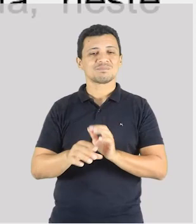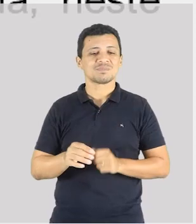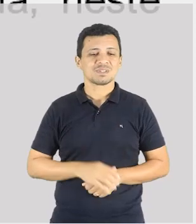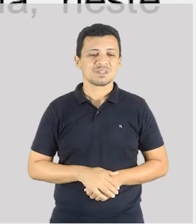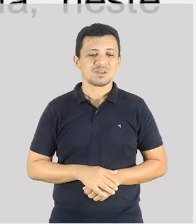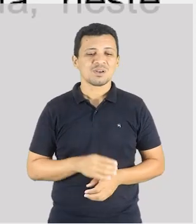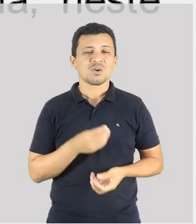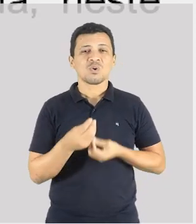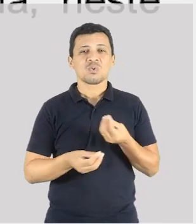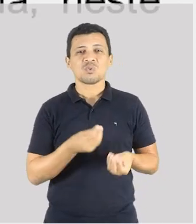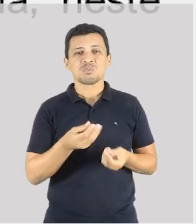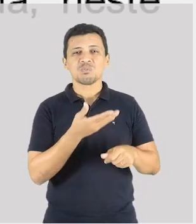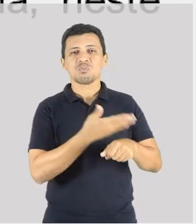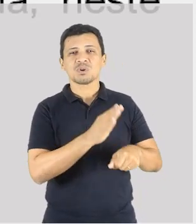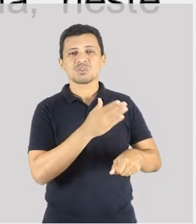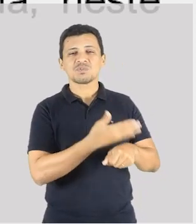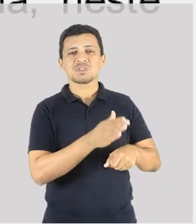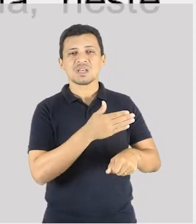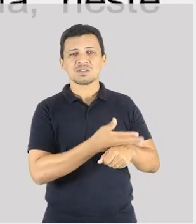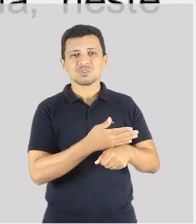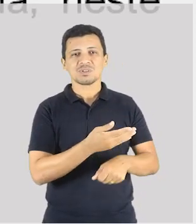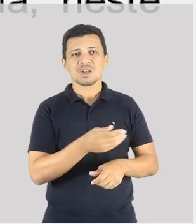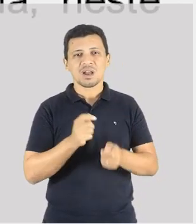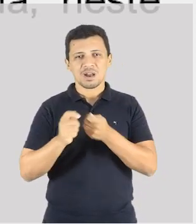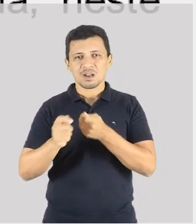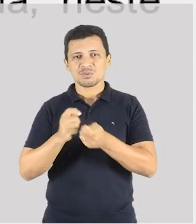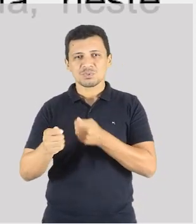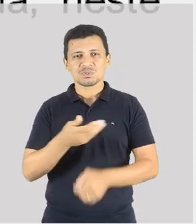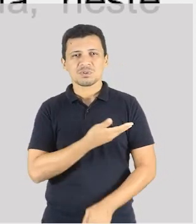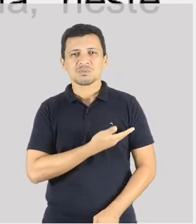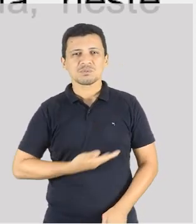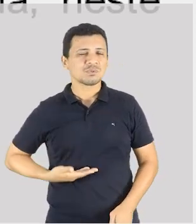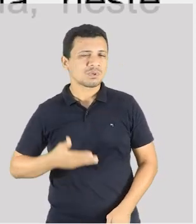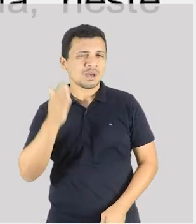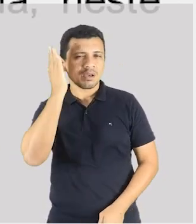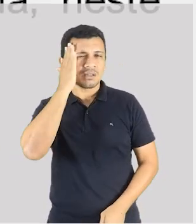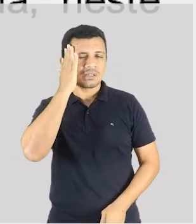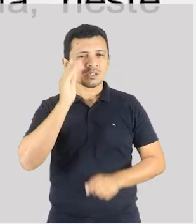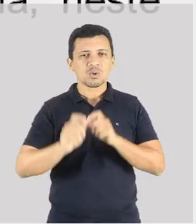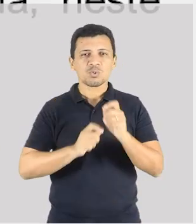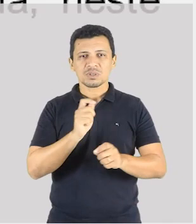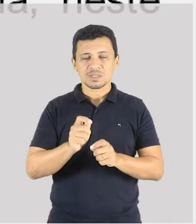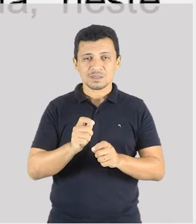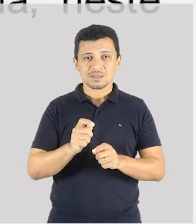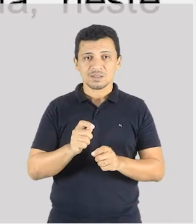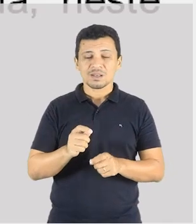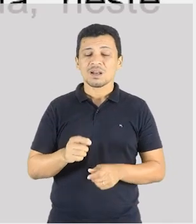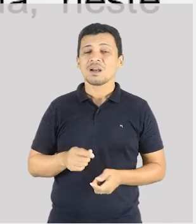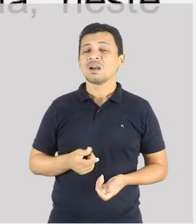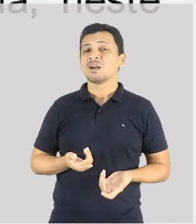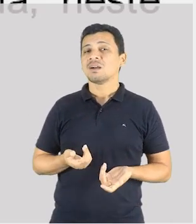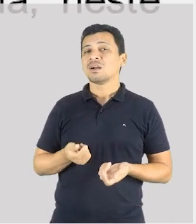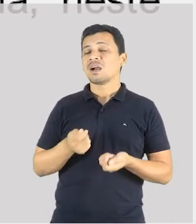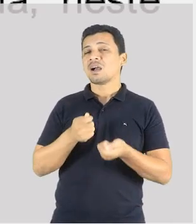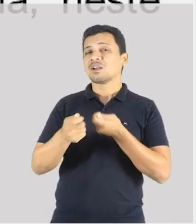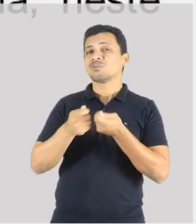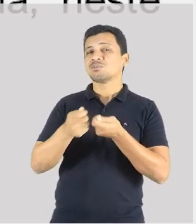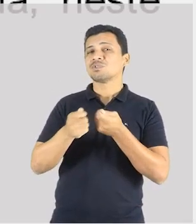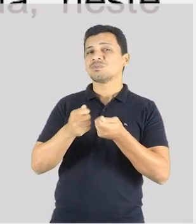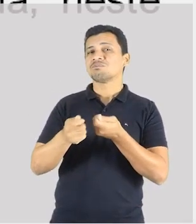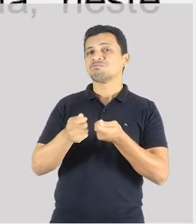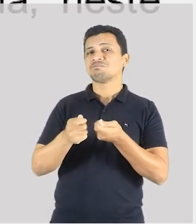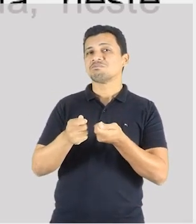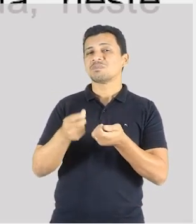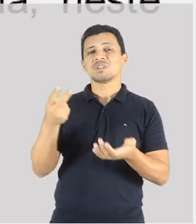suas atividades, deve-se ter em mente que o exercício da atividade administrativa não ocorre